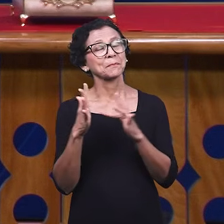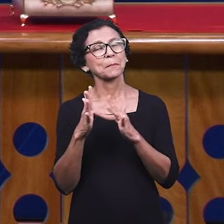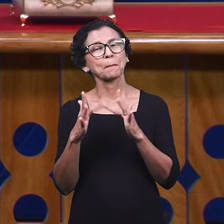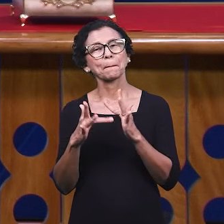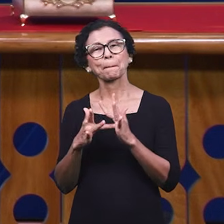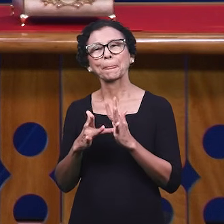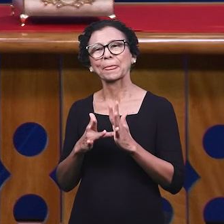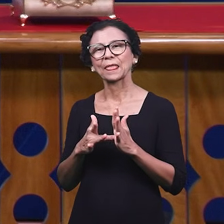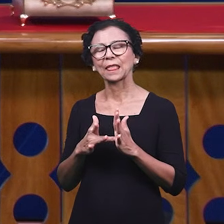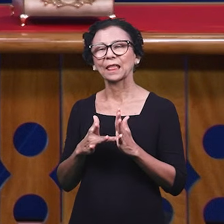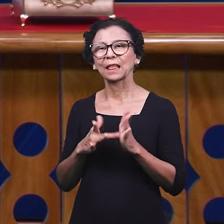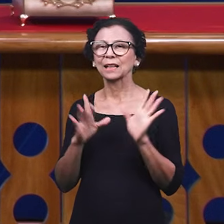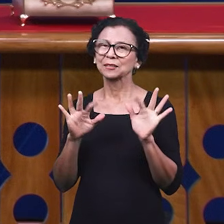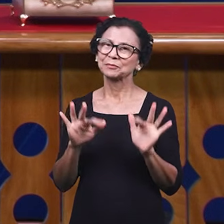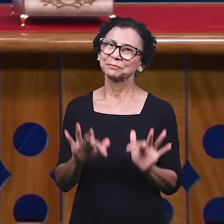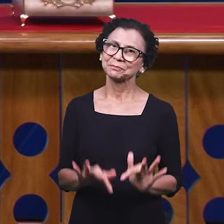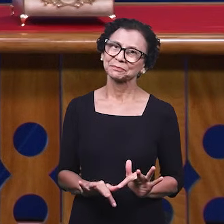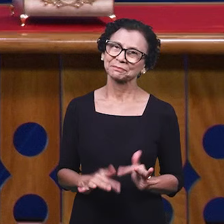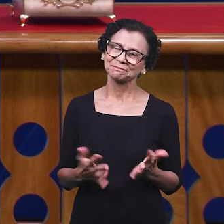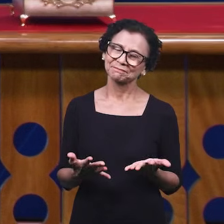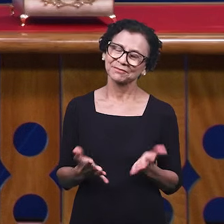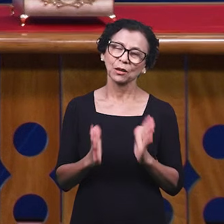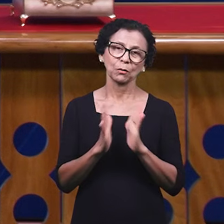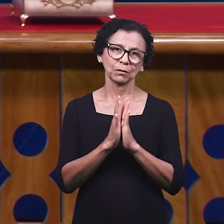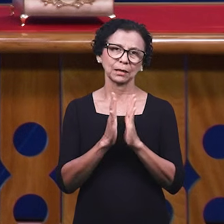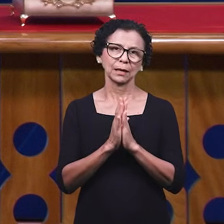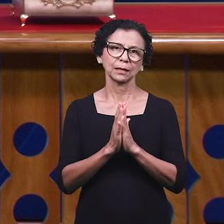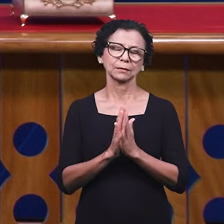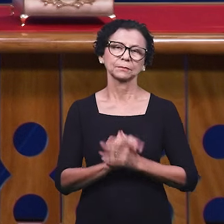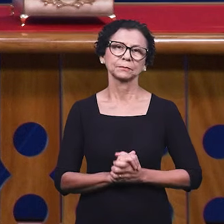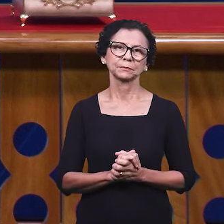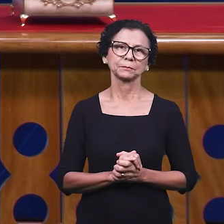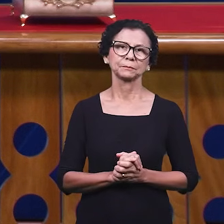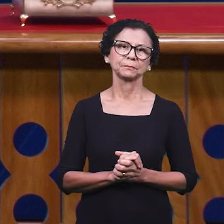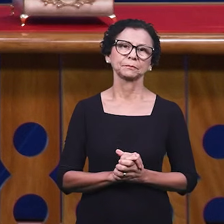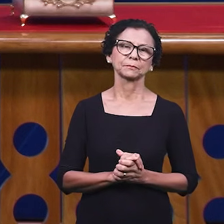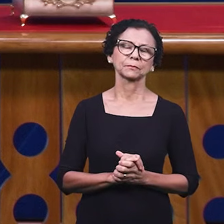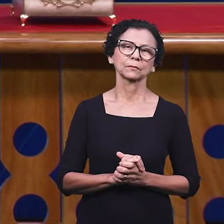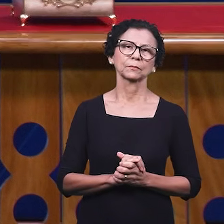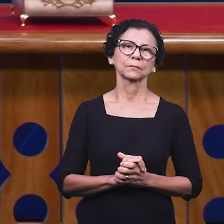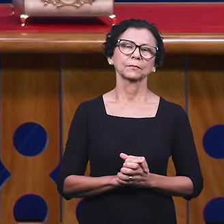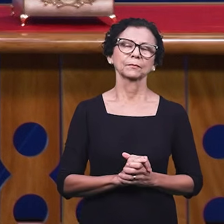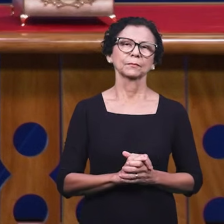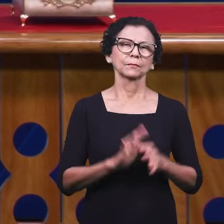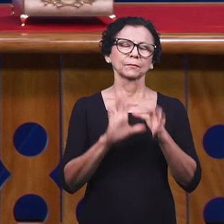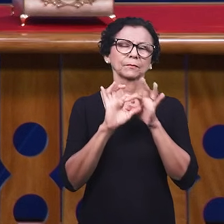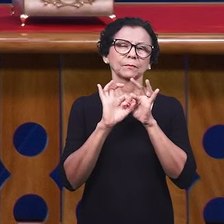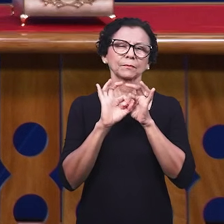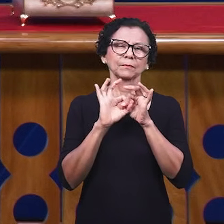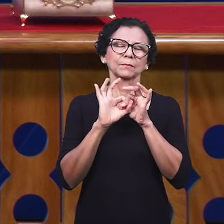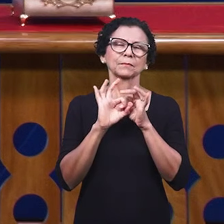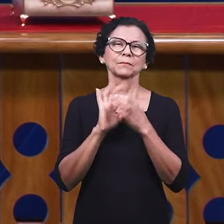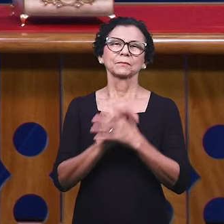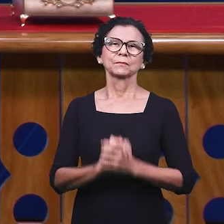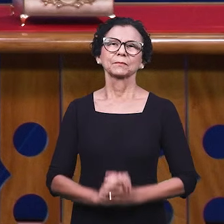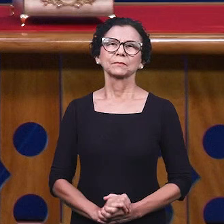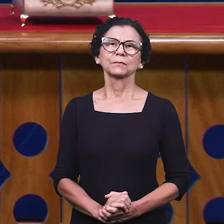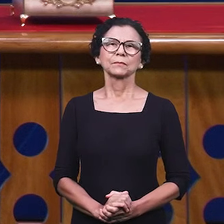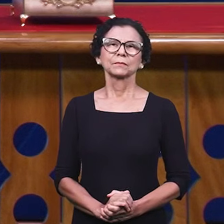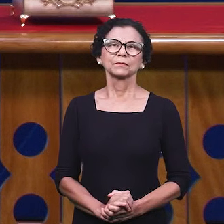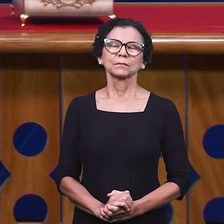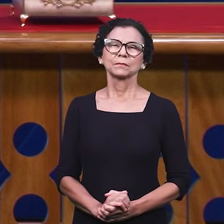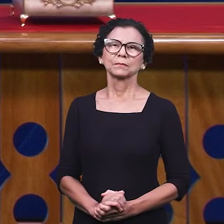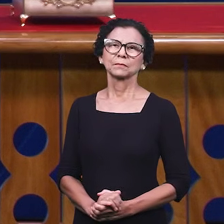Glória a Jesus. O nosso culto está chegando ao final, mas nós vamos orar ainda. Feche os seus olhos. Vamos orar, entregando